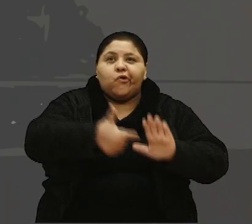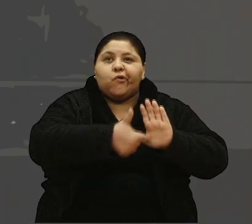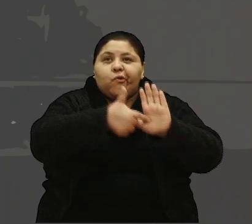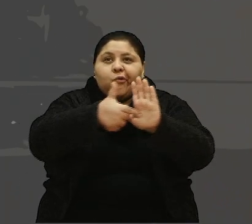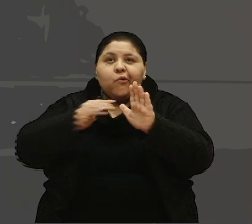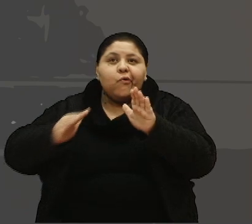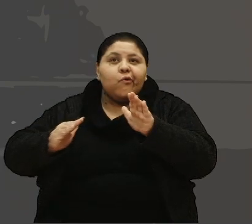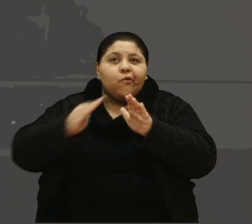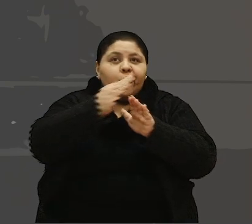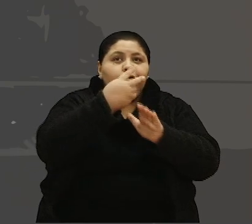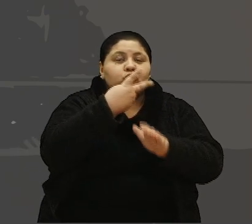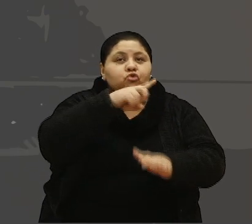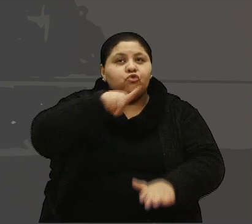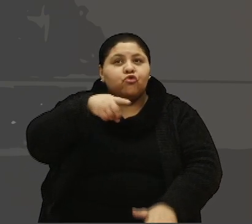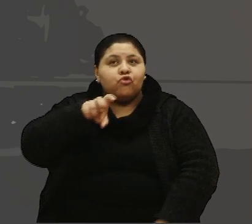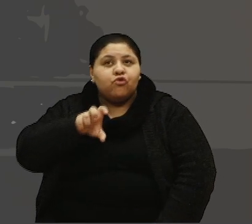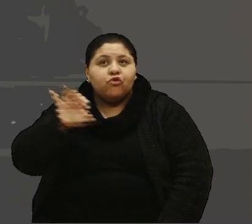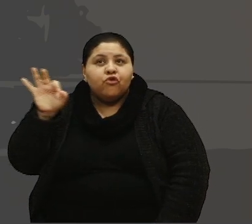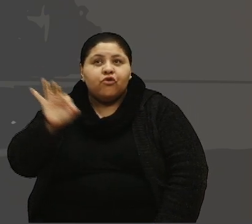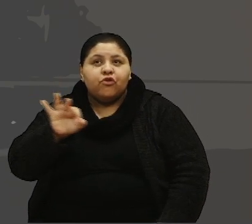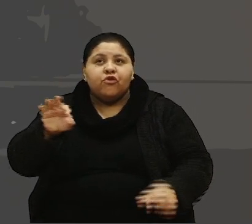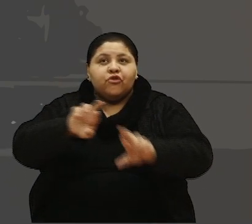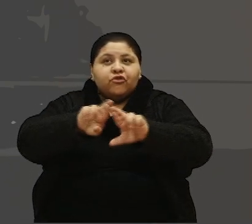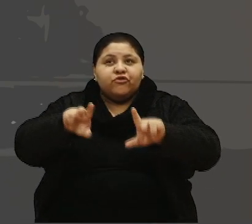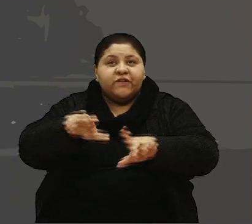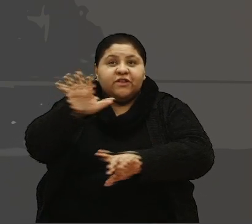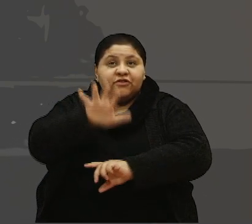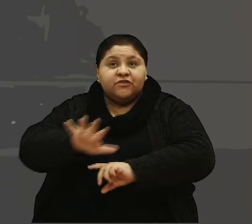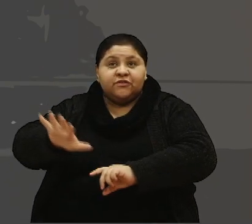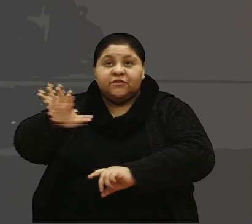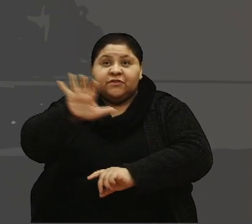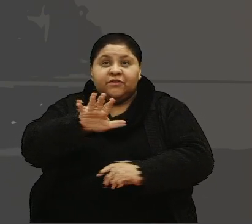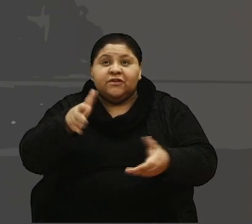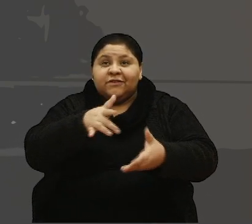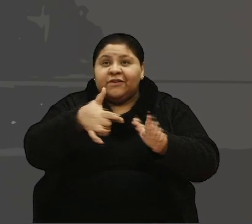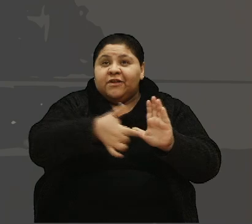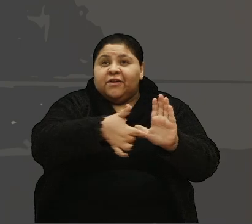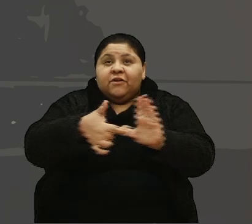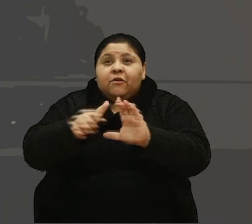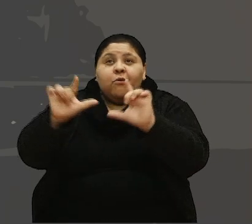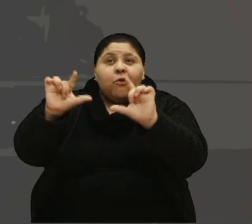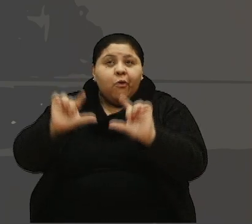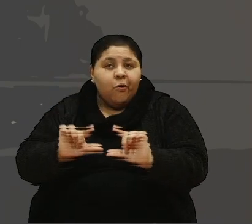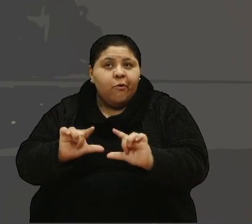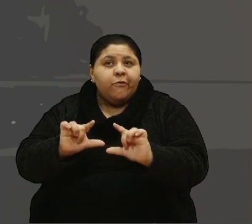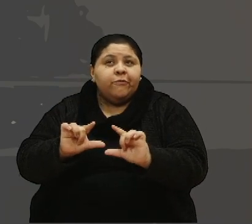de 2,5%, na contramão da tendência geral, que vem apresentando reduções